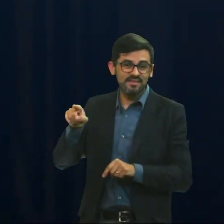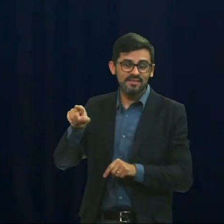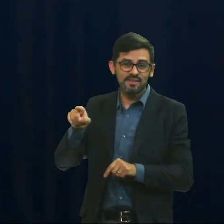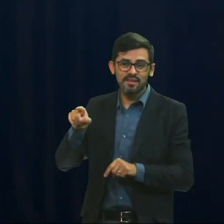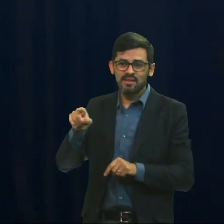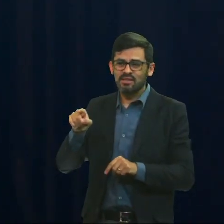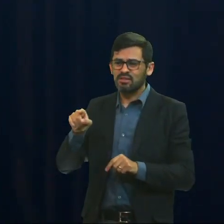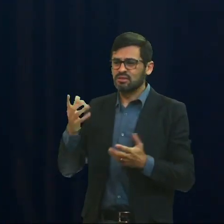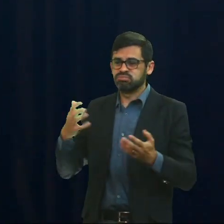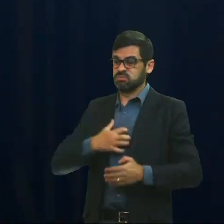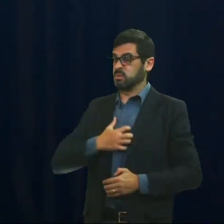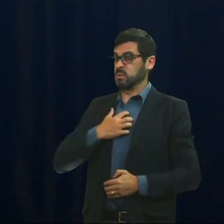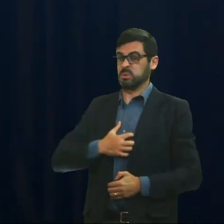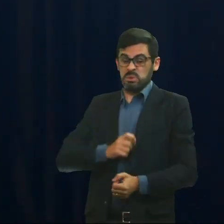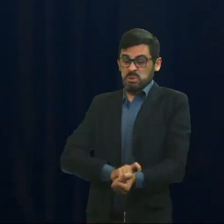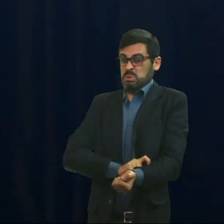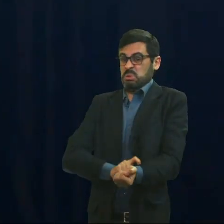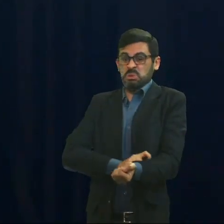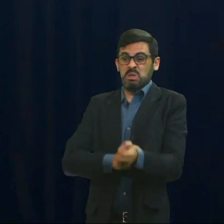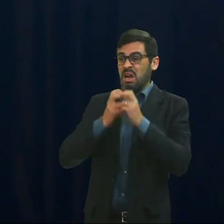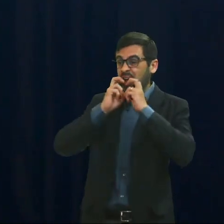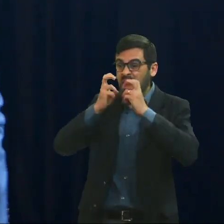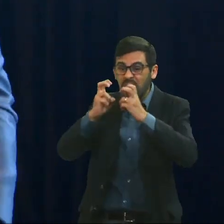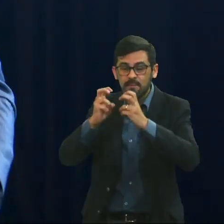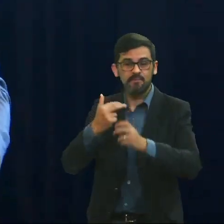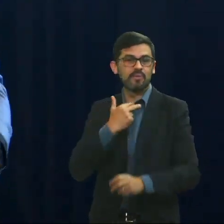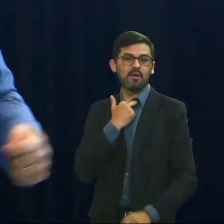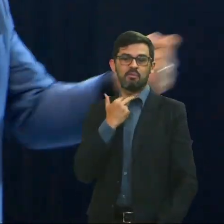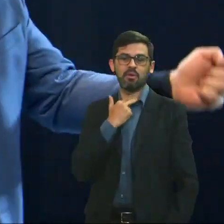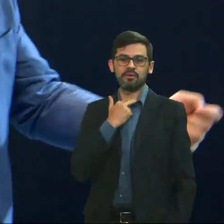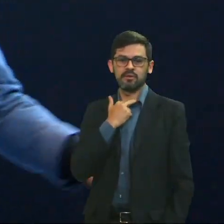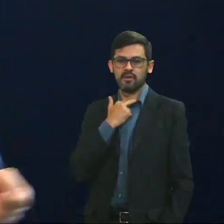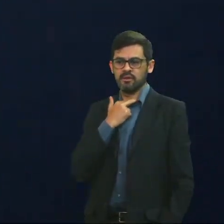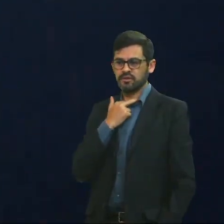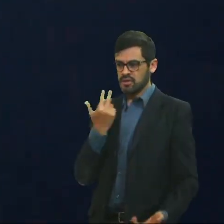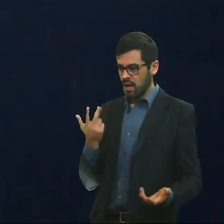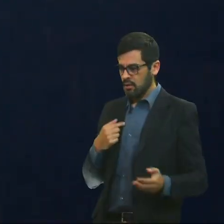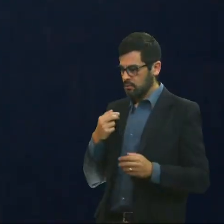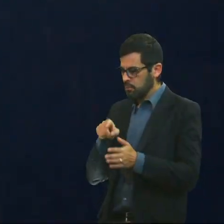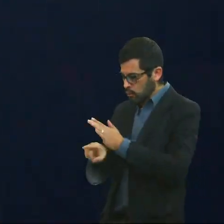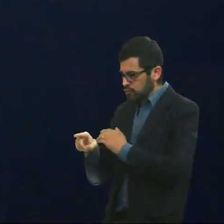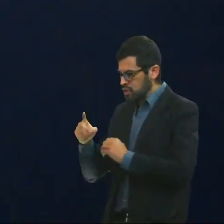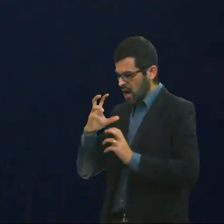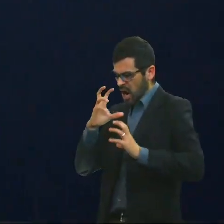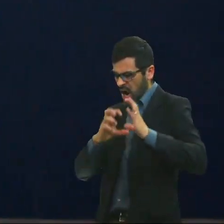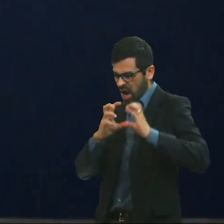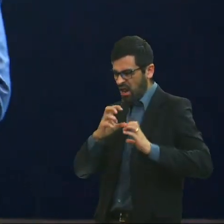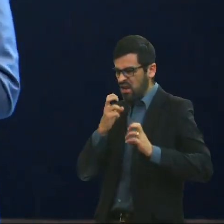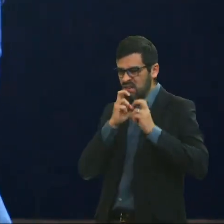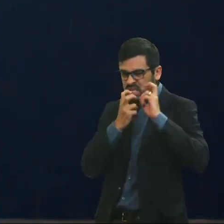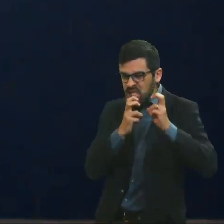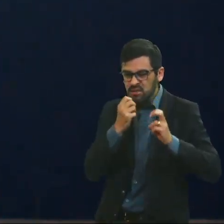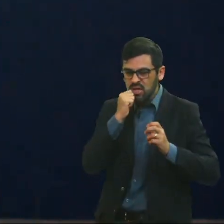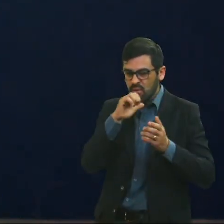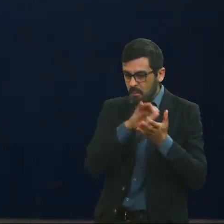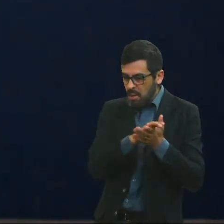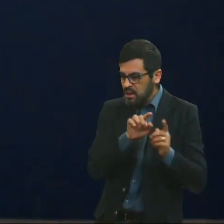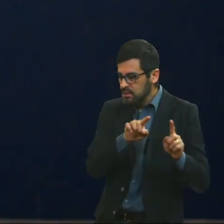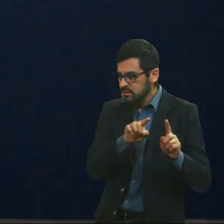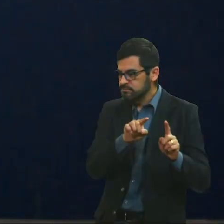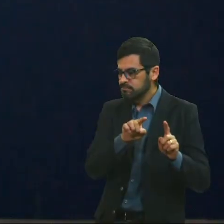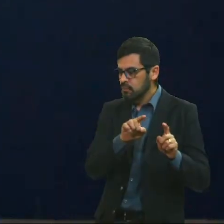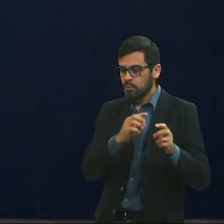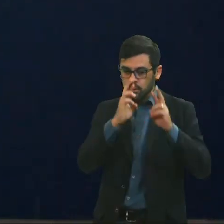toda cólera, ira e gritaria. Eu falei: você já viu eu gritando com a mamãe? Não. Já viu a mamãe gritando comigo? Não. Por quê? Porque a gente se